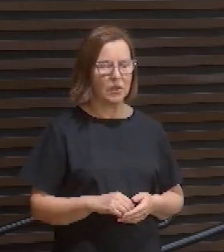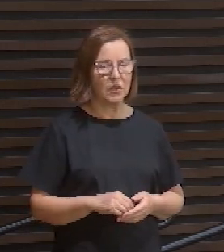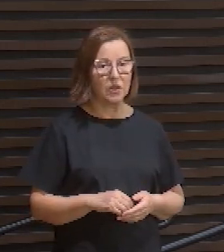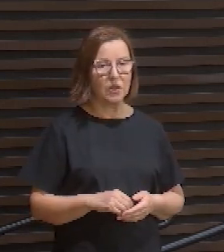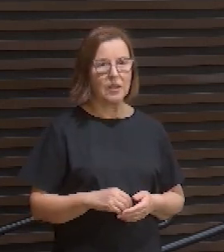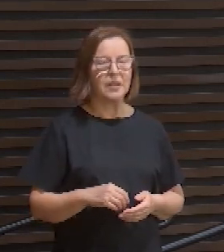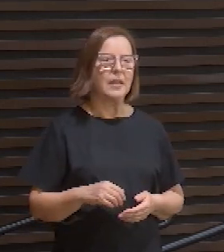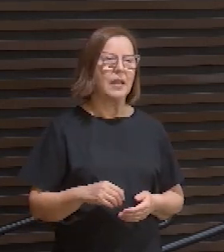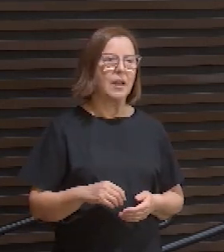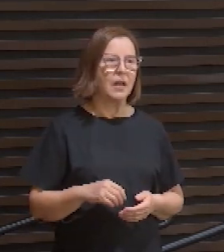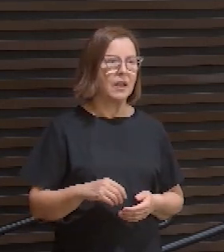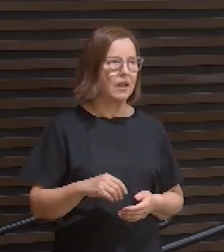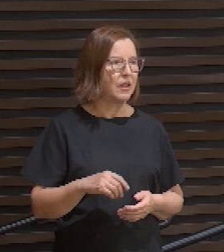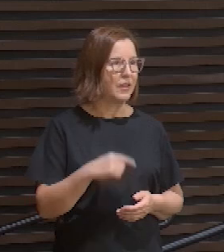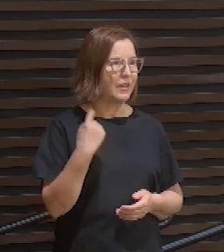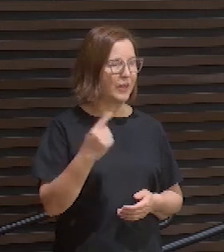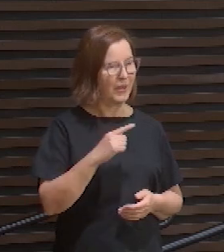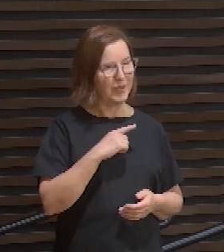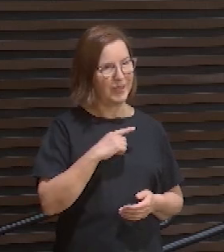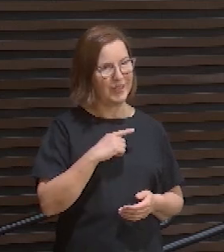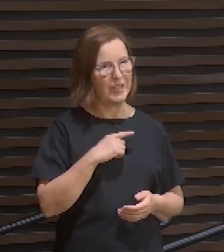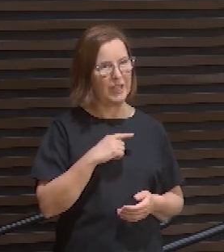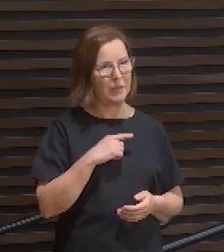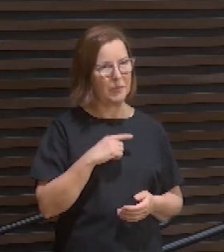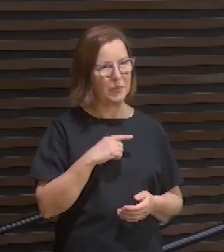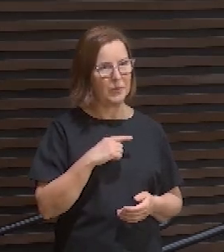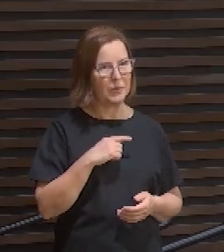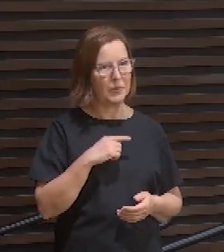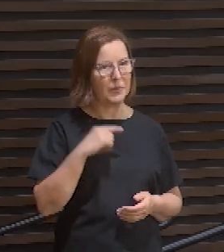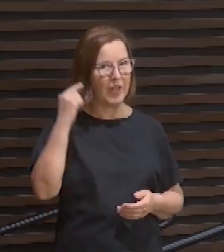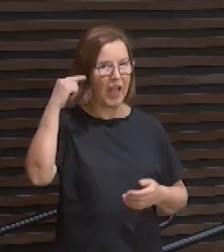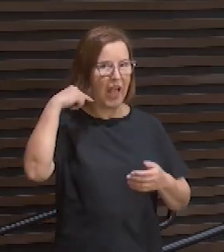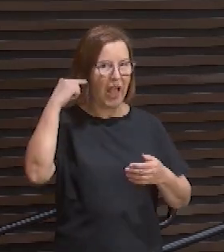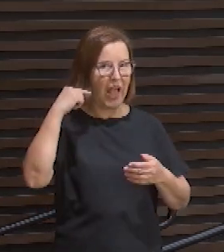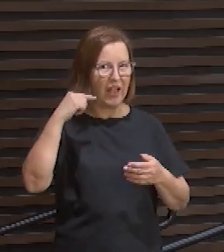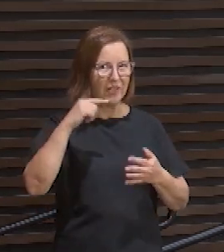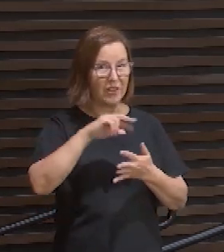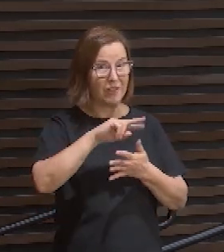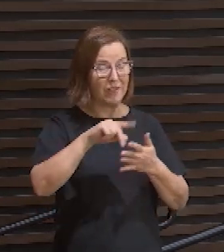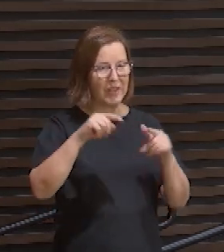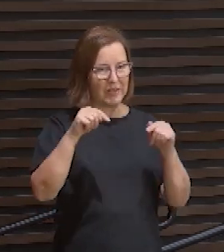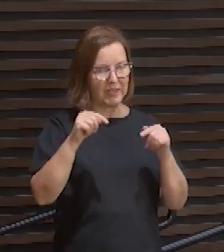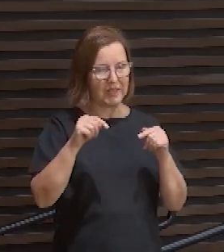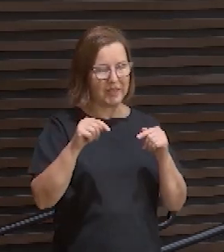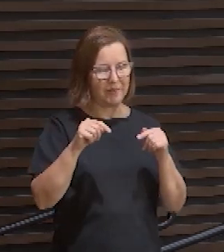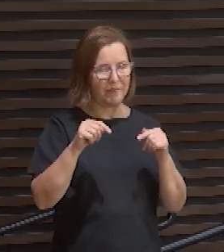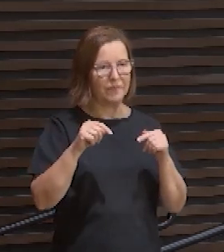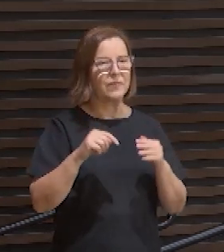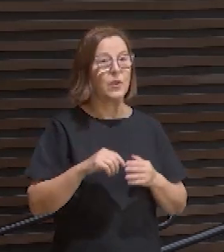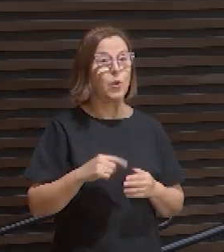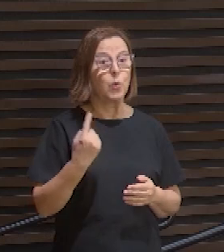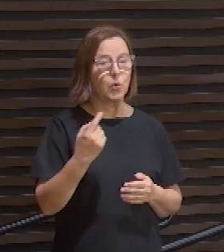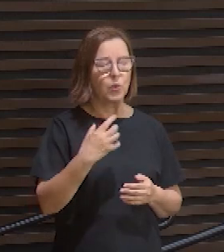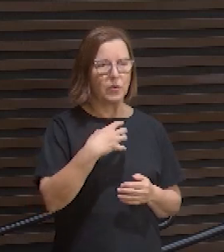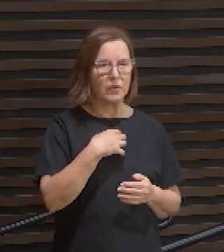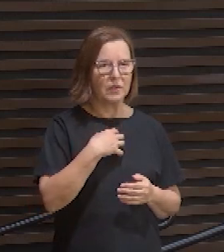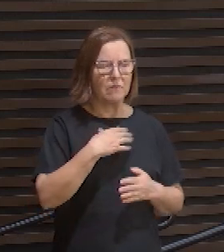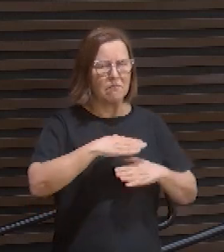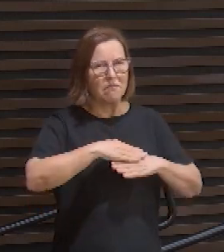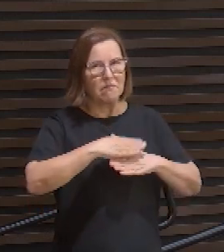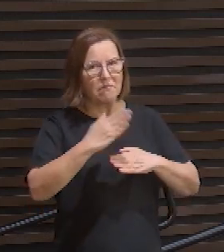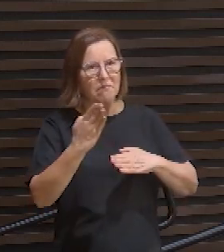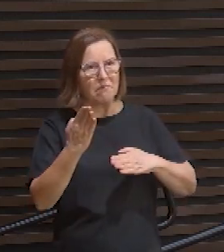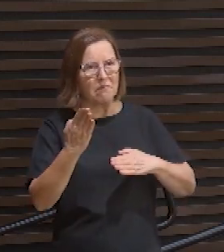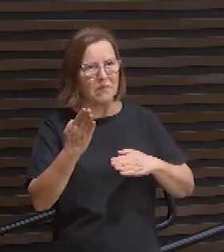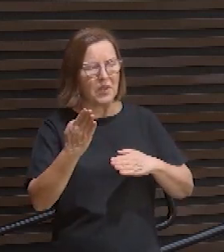estou olhando um ali, outro lá. Uns par aqui de advogado. Uma das formas mais...